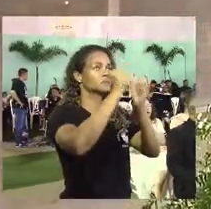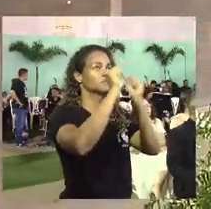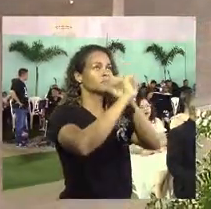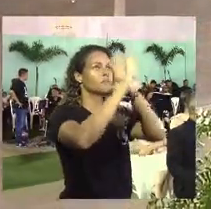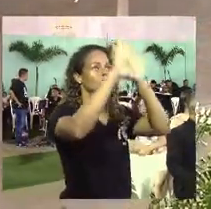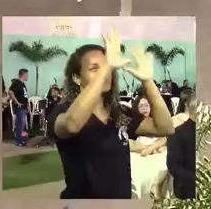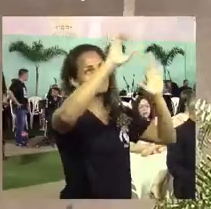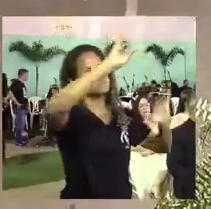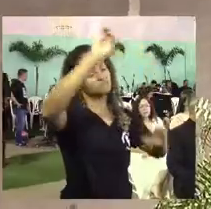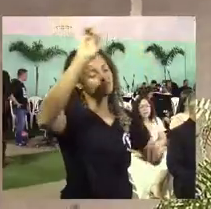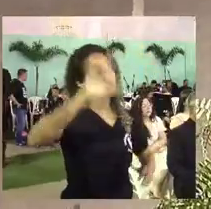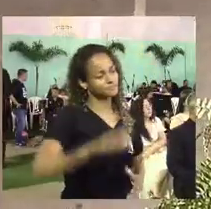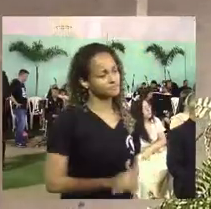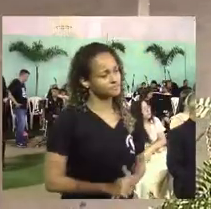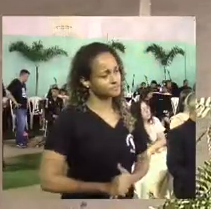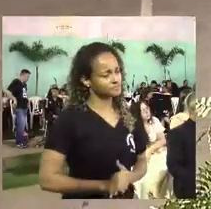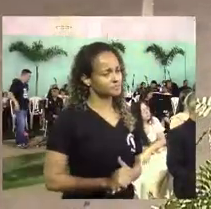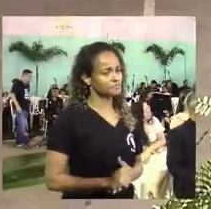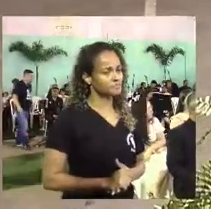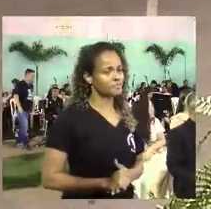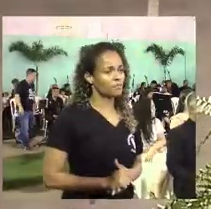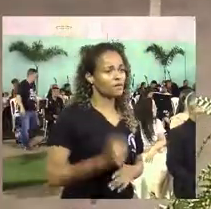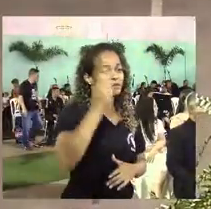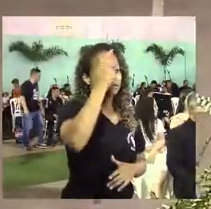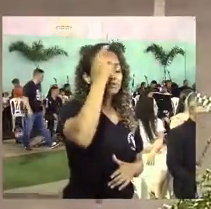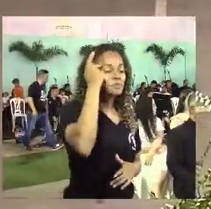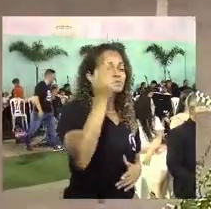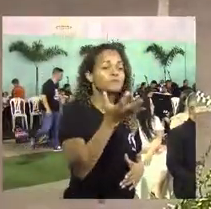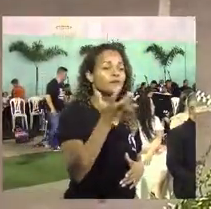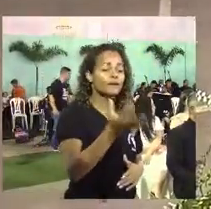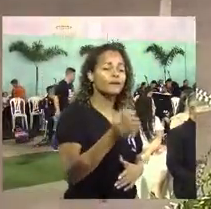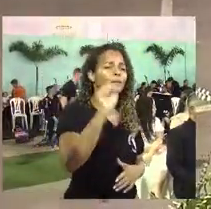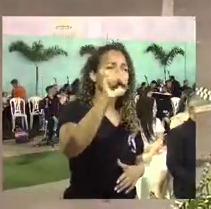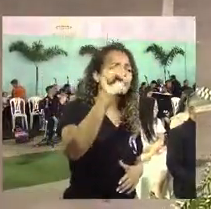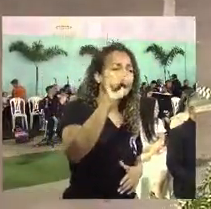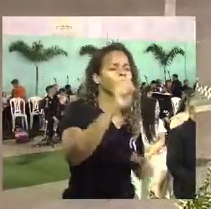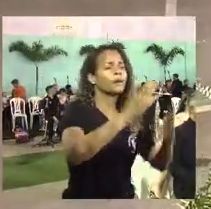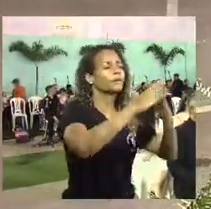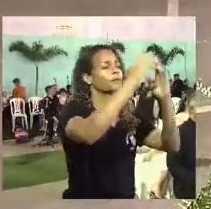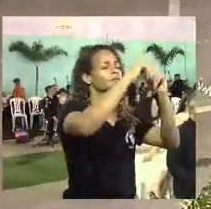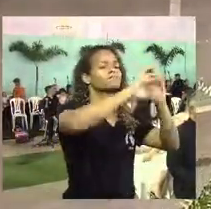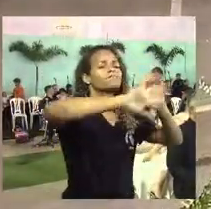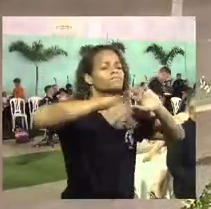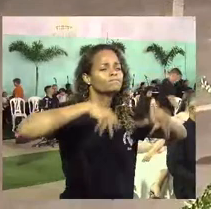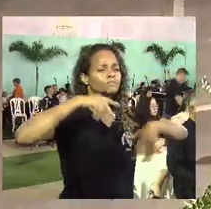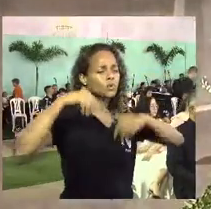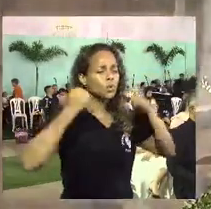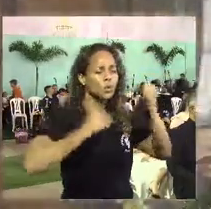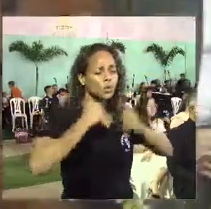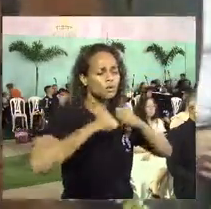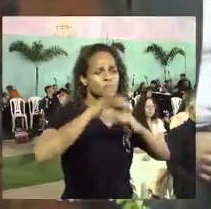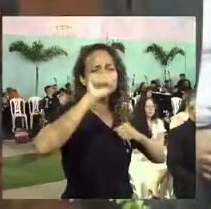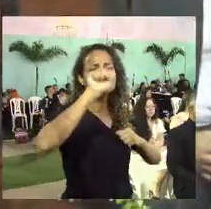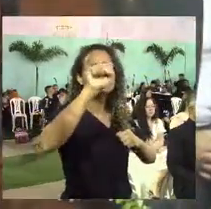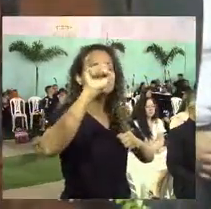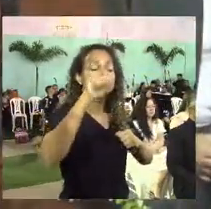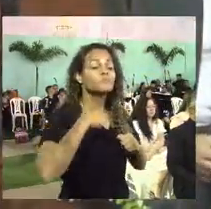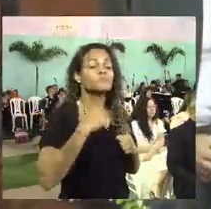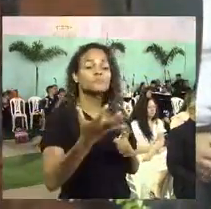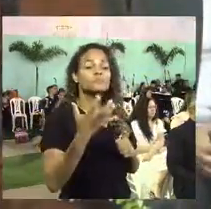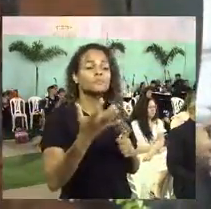e olha que o desviados vão correr para porta dos templos o desviados correram para a porta das igrejas